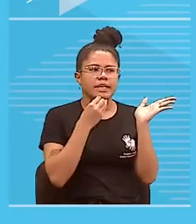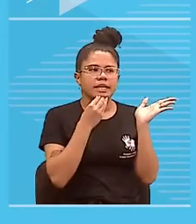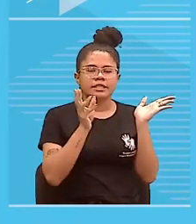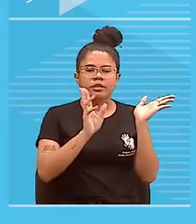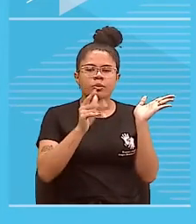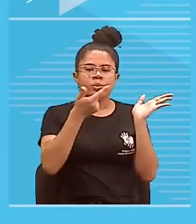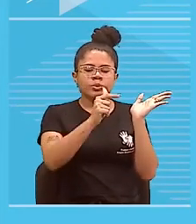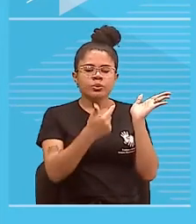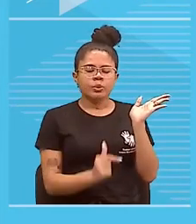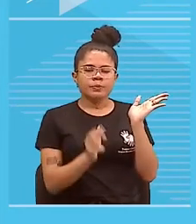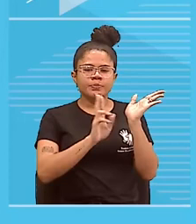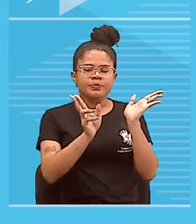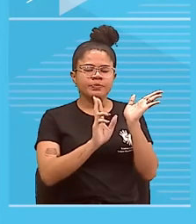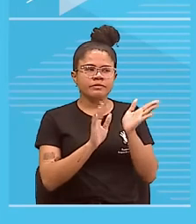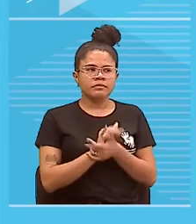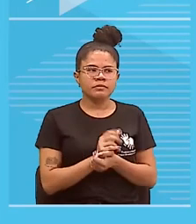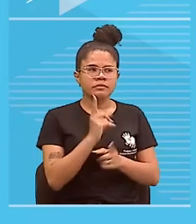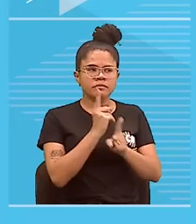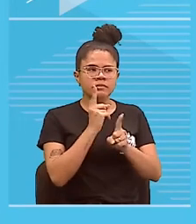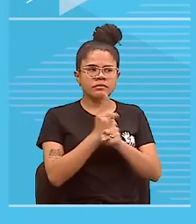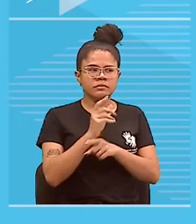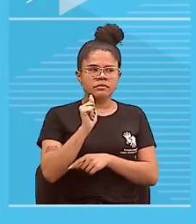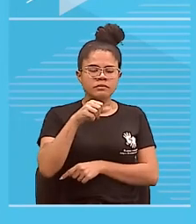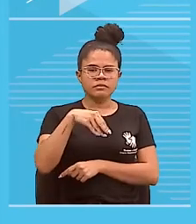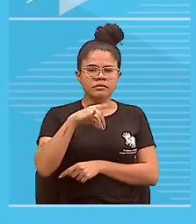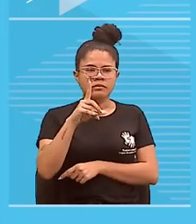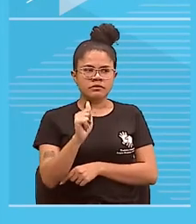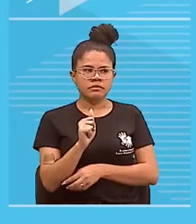quitina eu já identifiquei as amigas todas